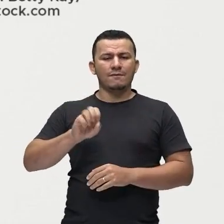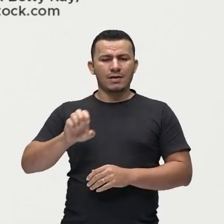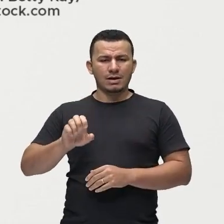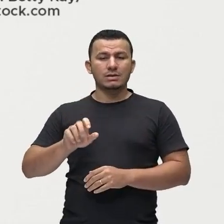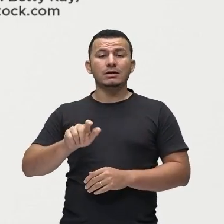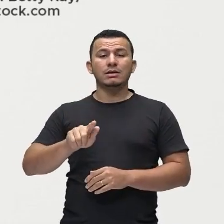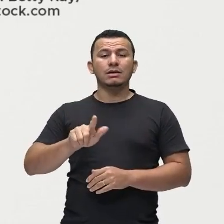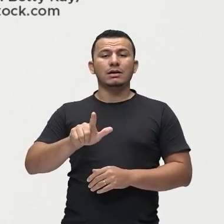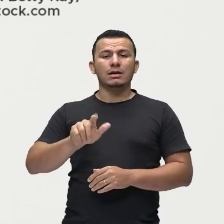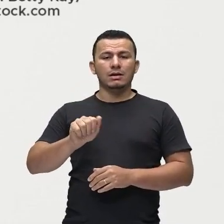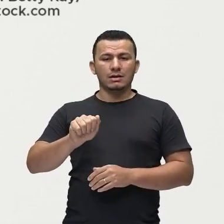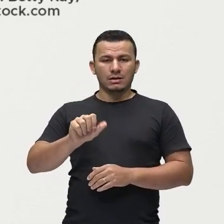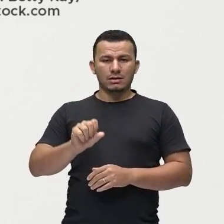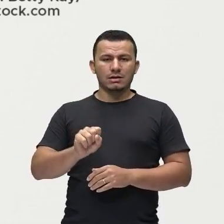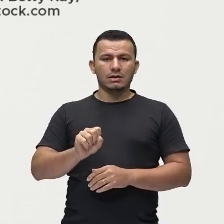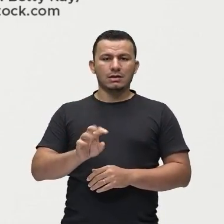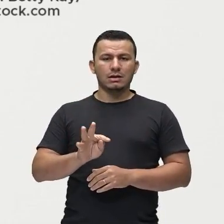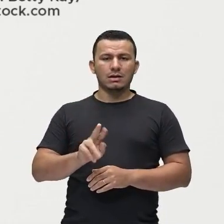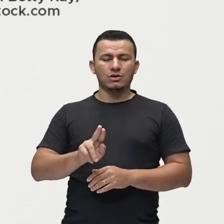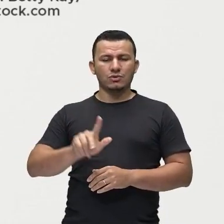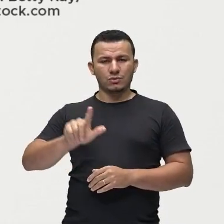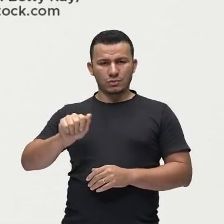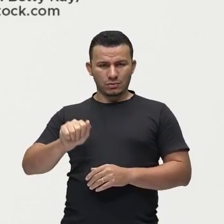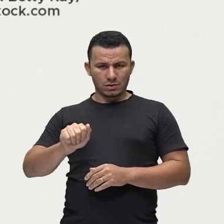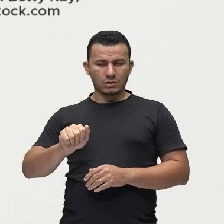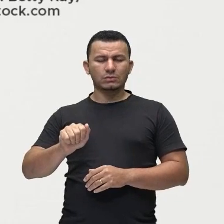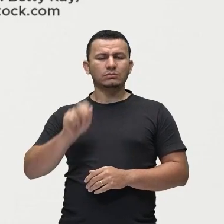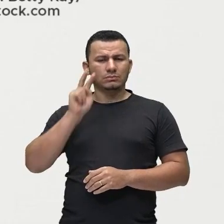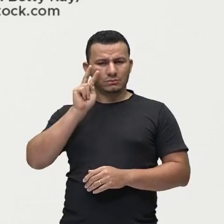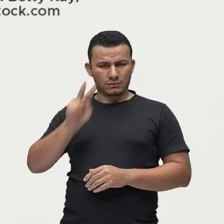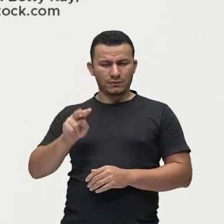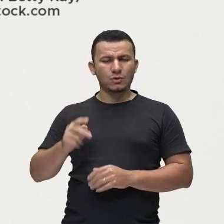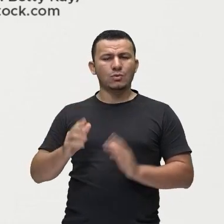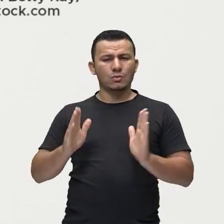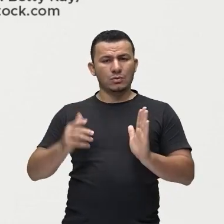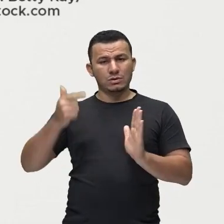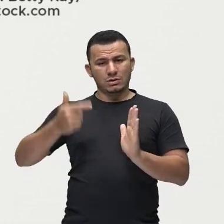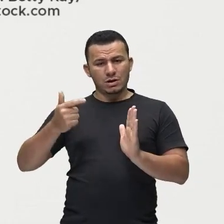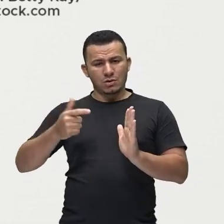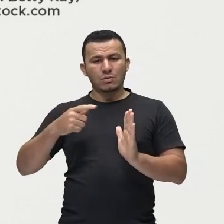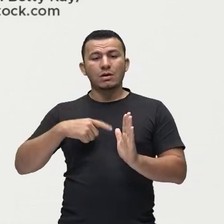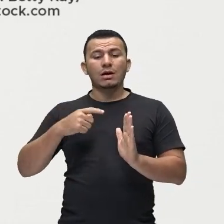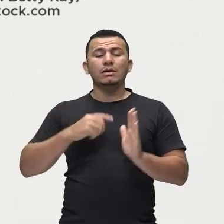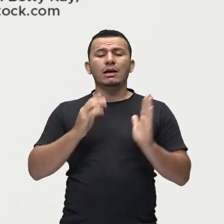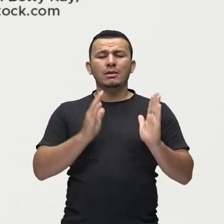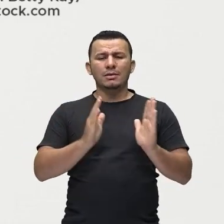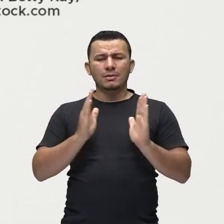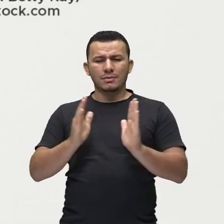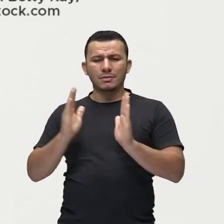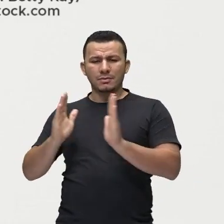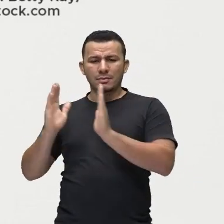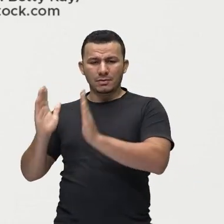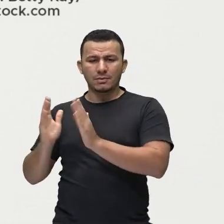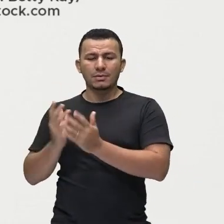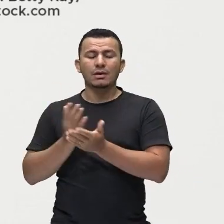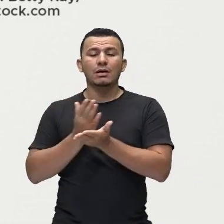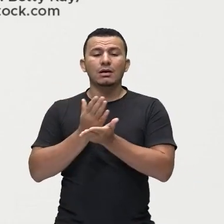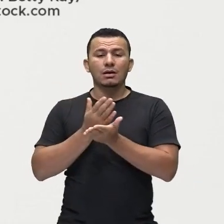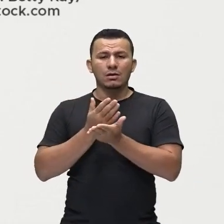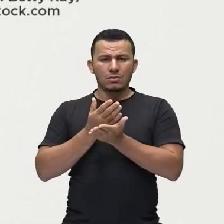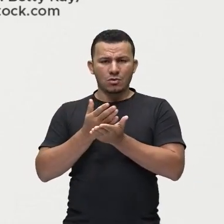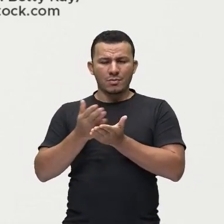glástula, a gastrulação. Esses folhetos embrionários, eles começam aqui a